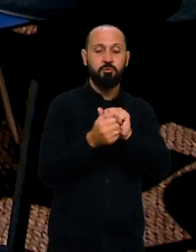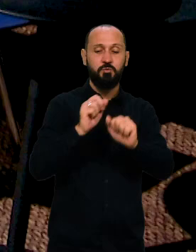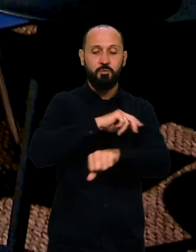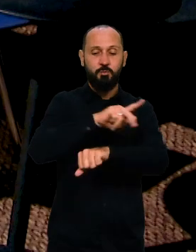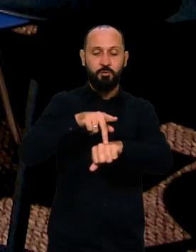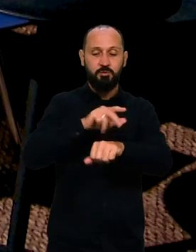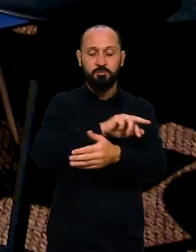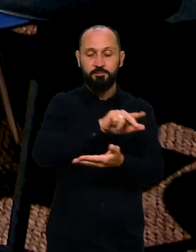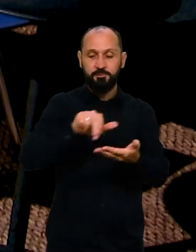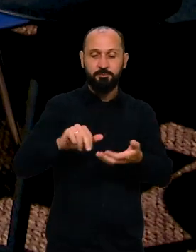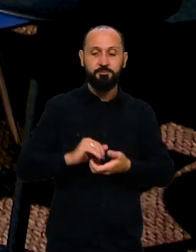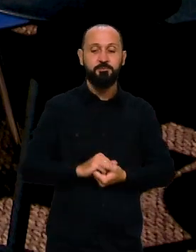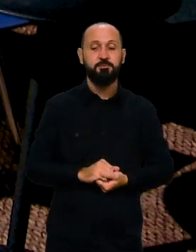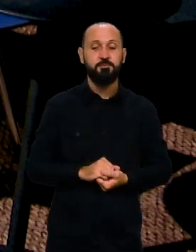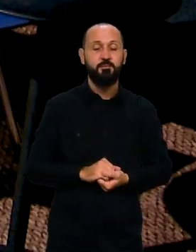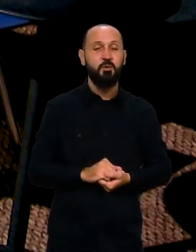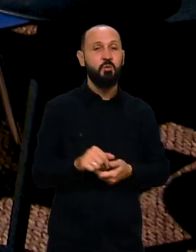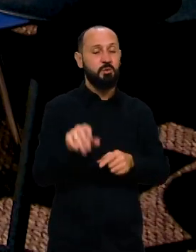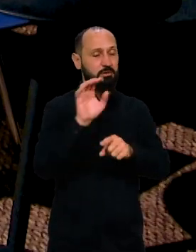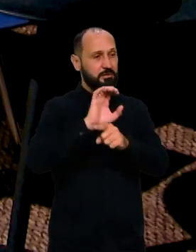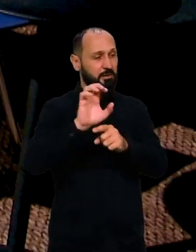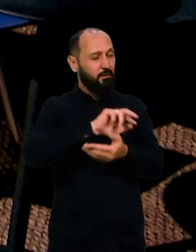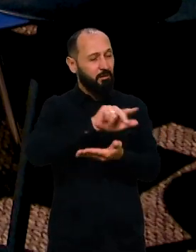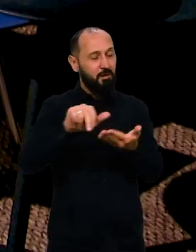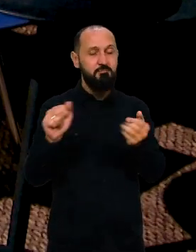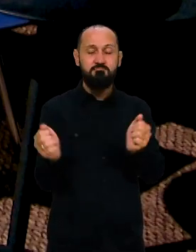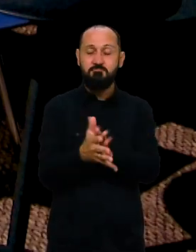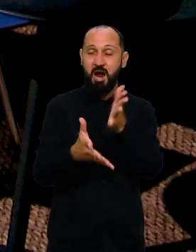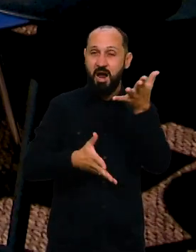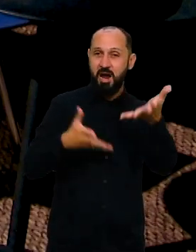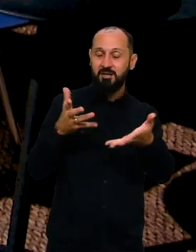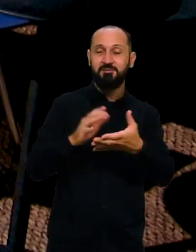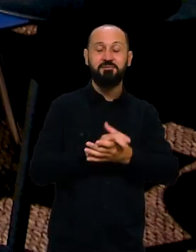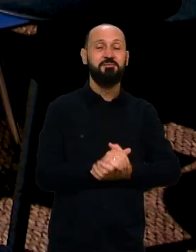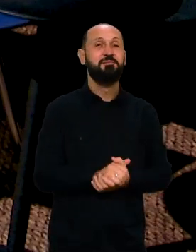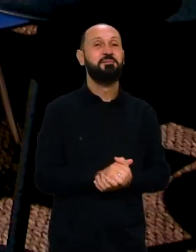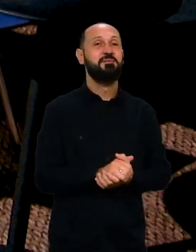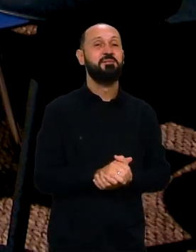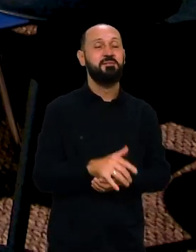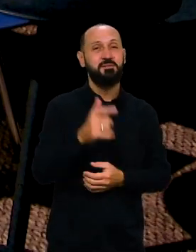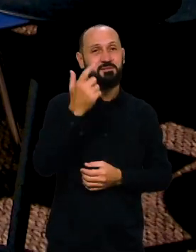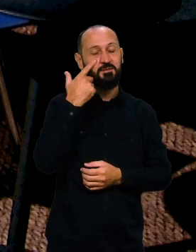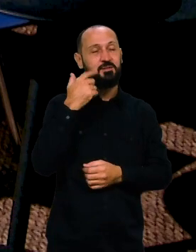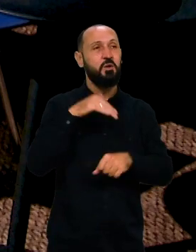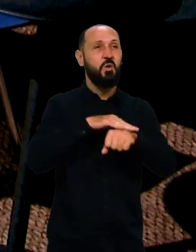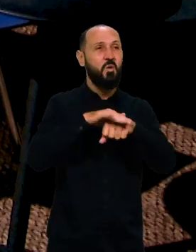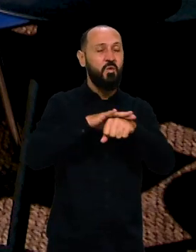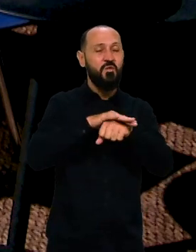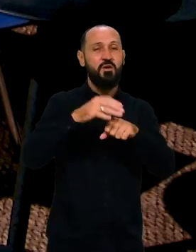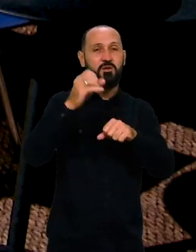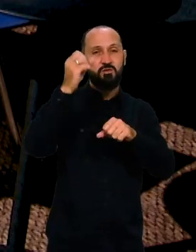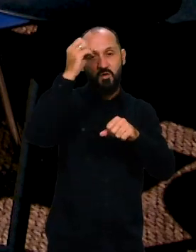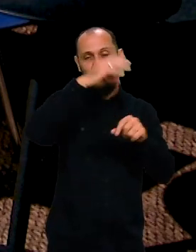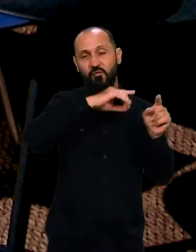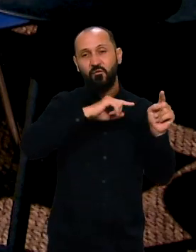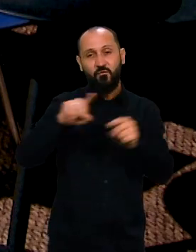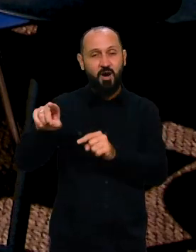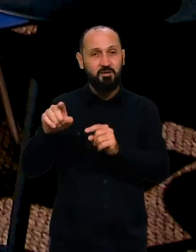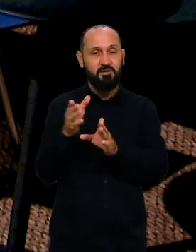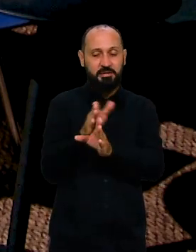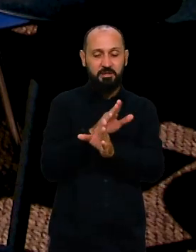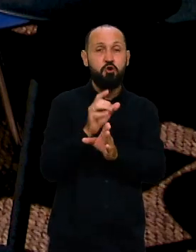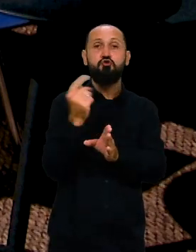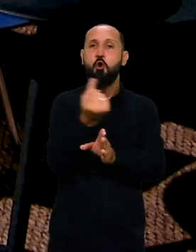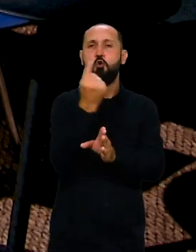juntas. Que mostra que o nosso país é diverso, né? Que o nosso estado é multicultural. É uma maravilha imensa. Você fala muito de